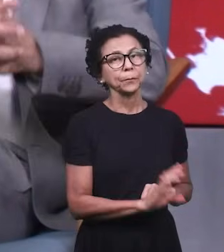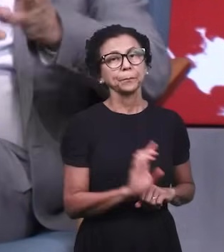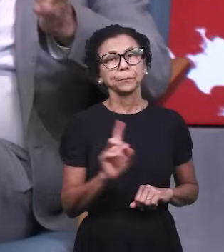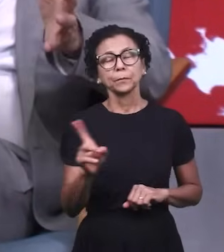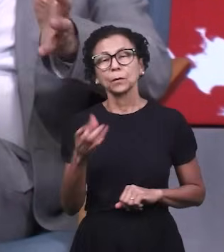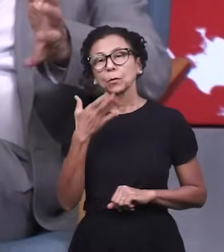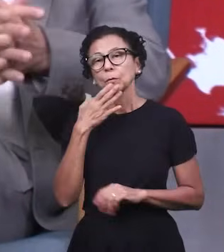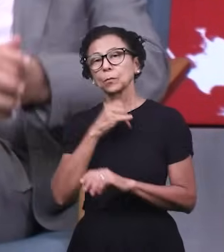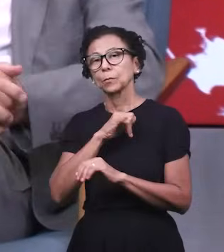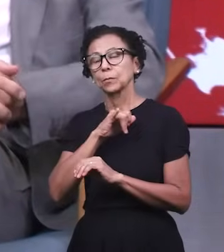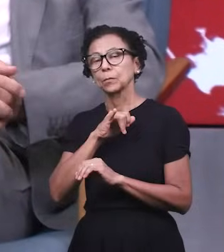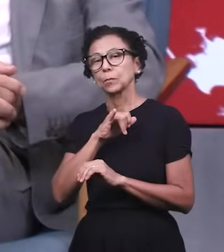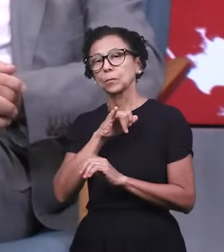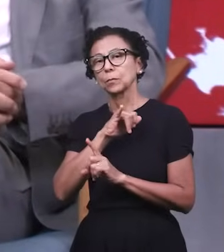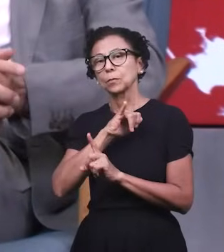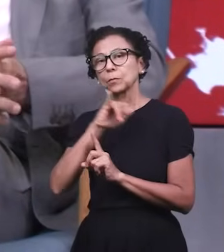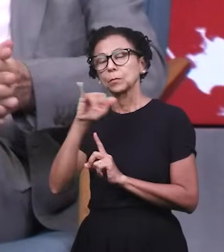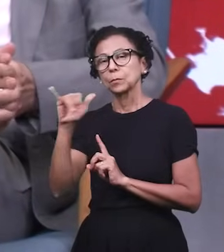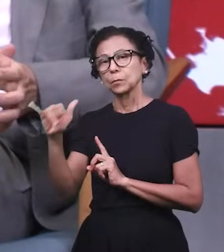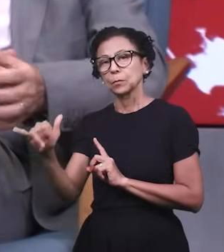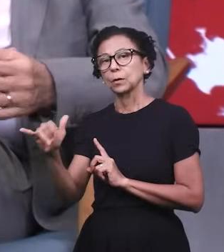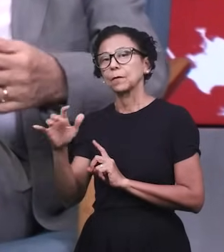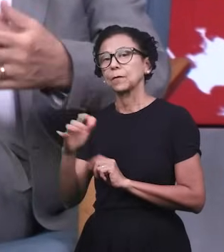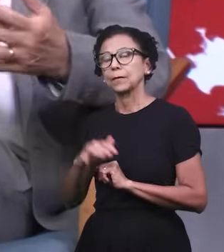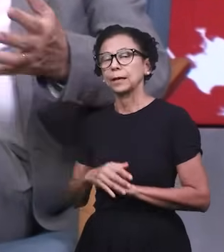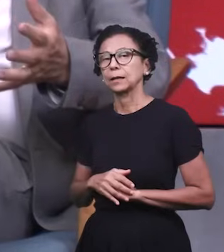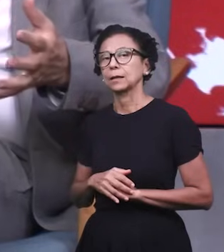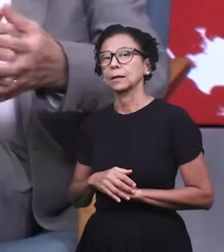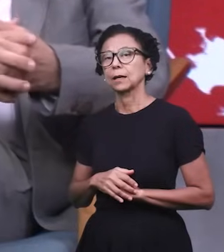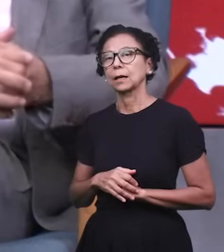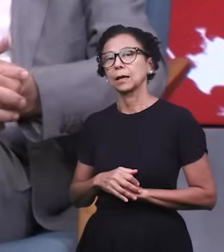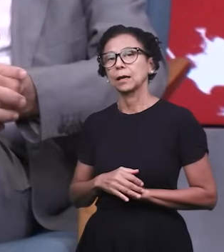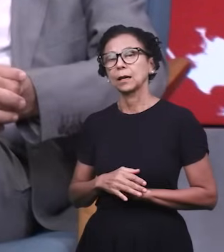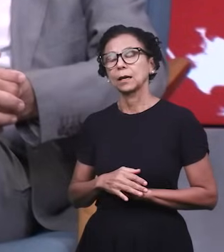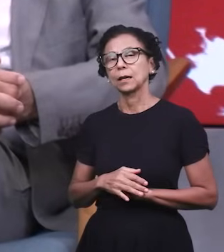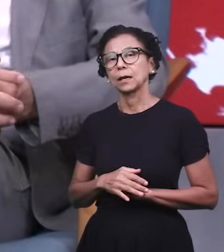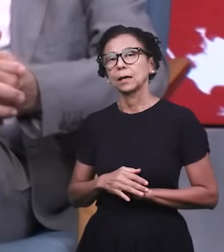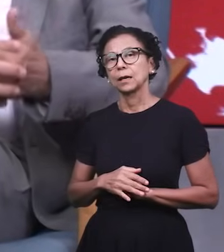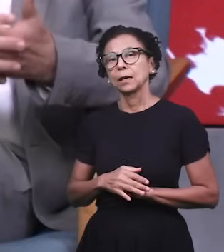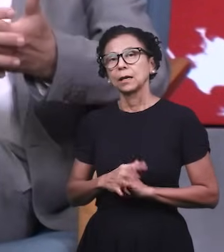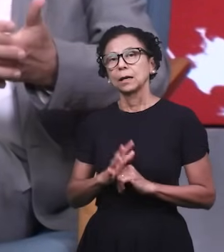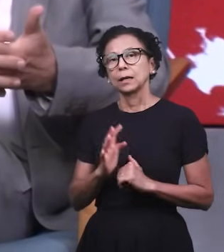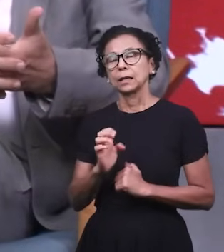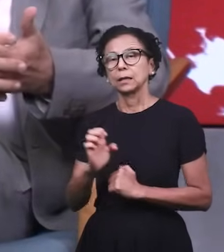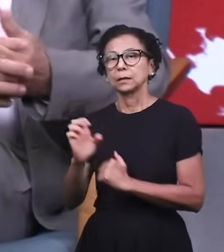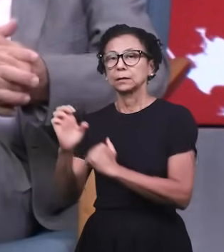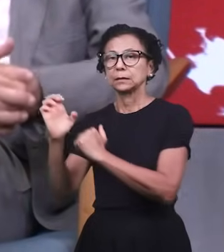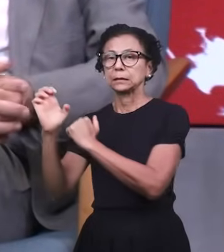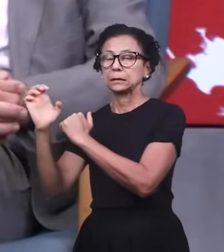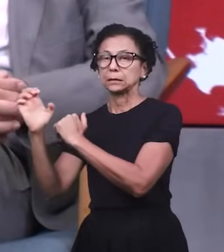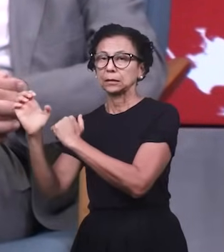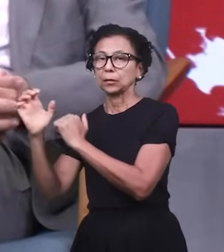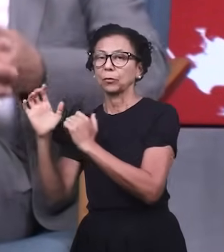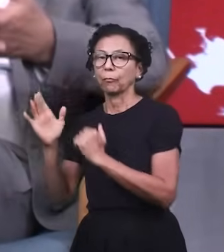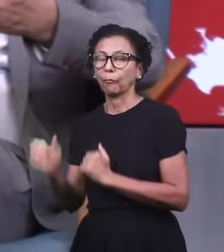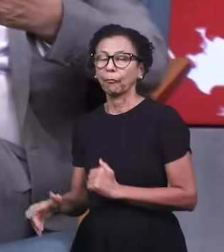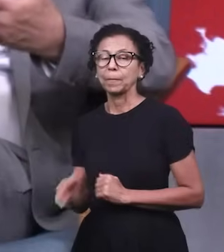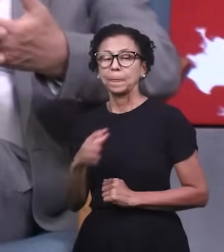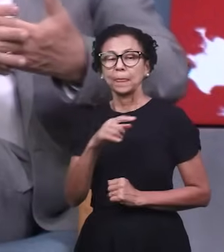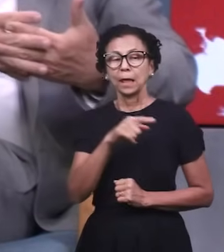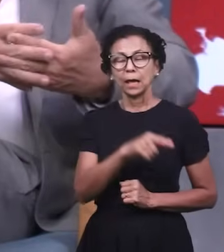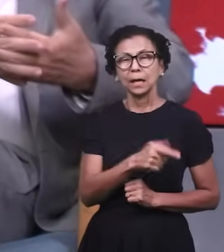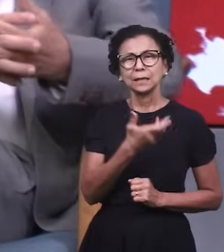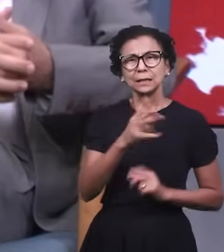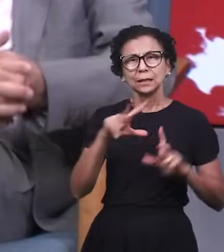e depois, de forma escondida, Geazi foi atrás de Naamã e